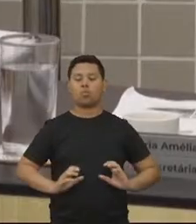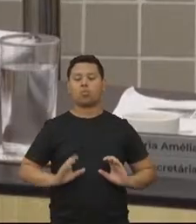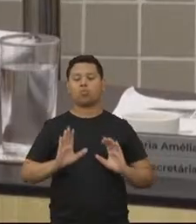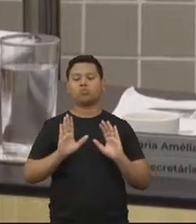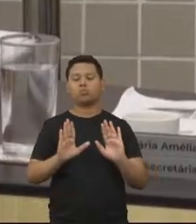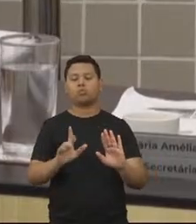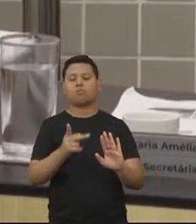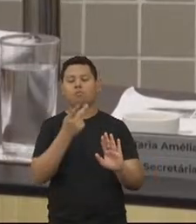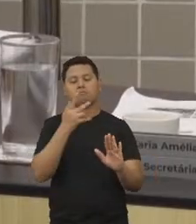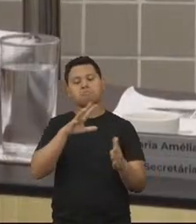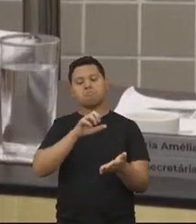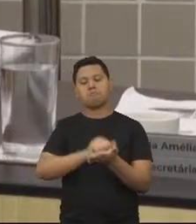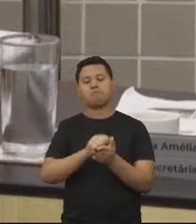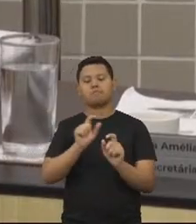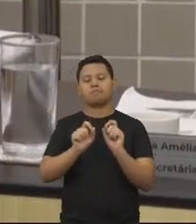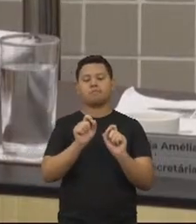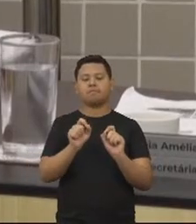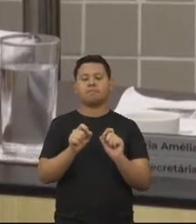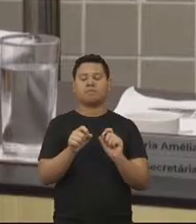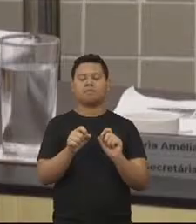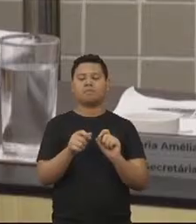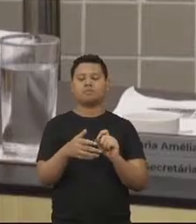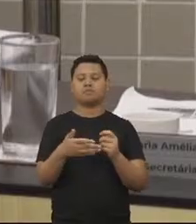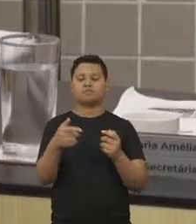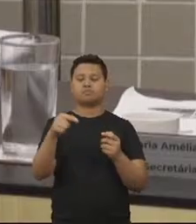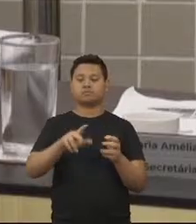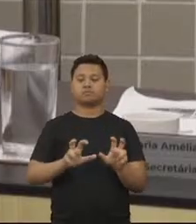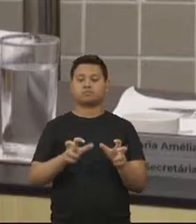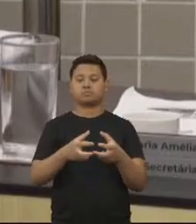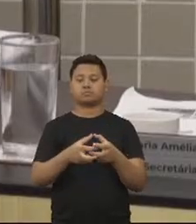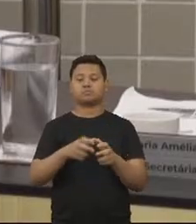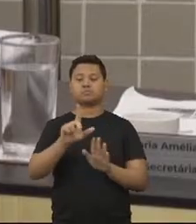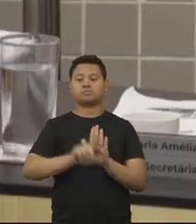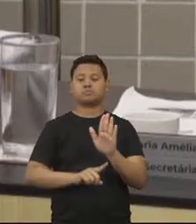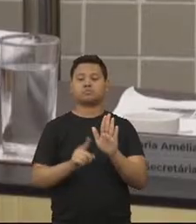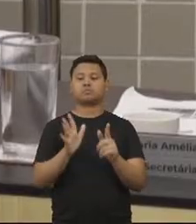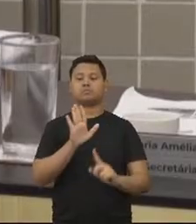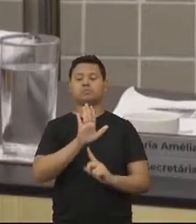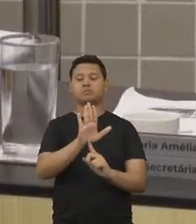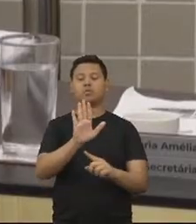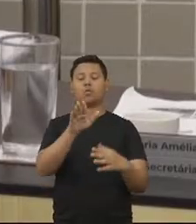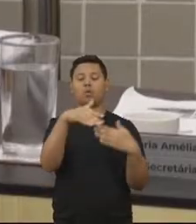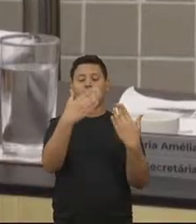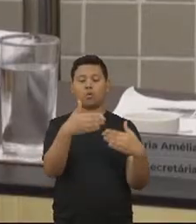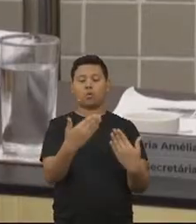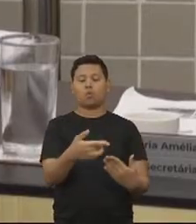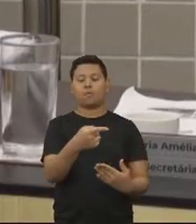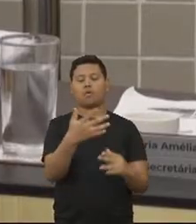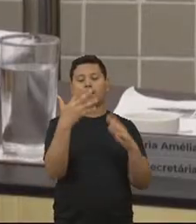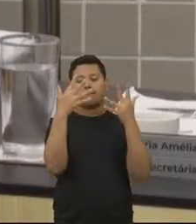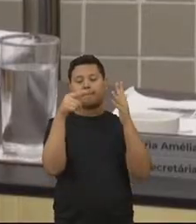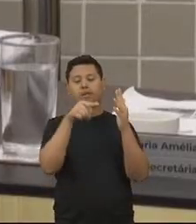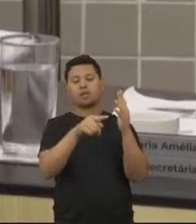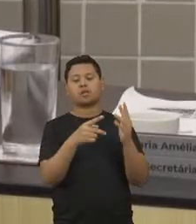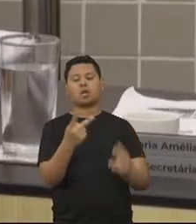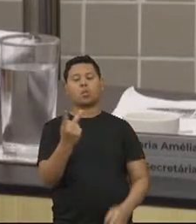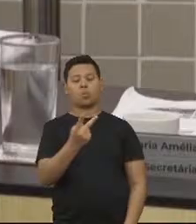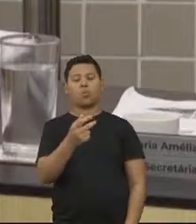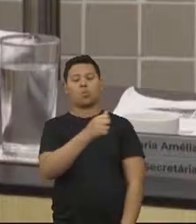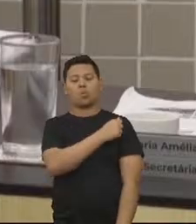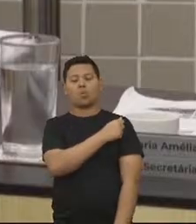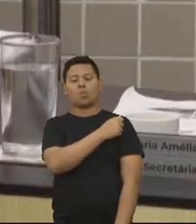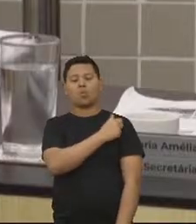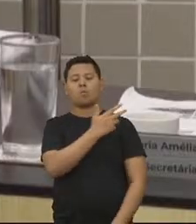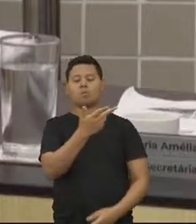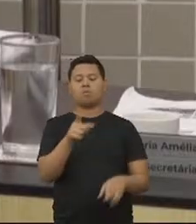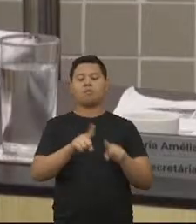Assim, registramos nos atos desta Casa de Leis a presente homenagem, parabenizando os estudantes e